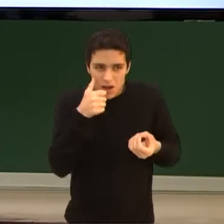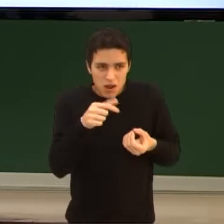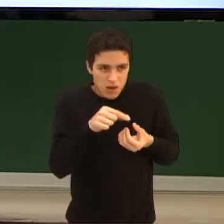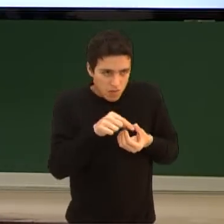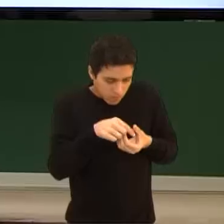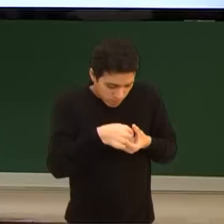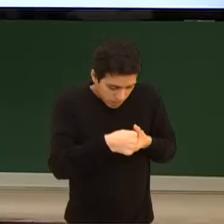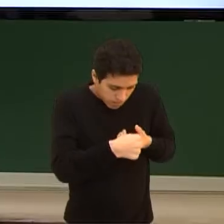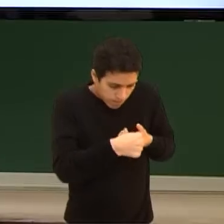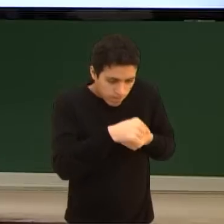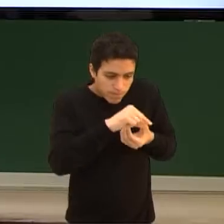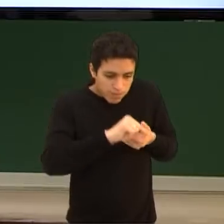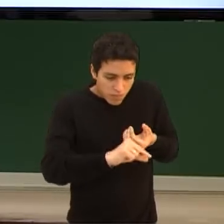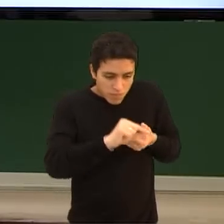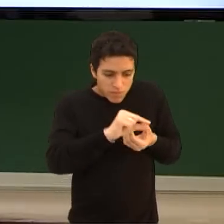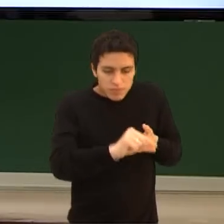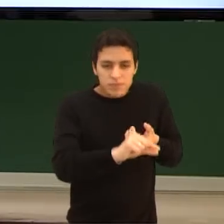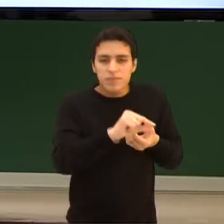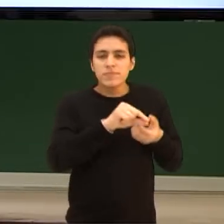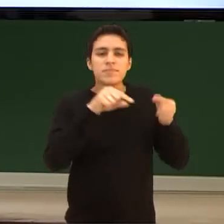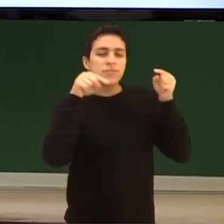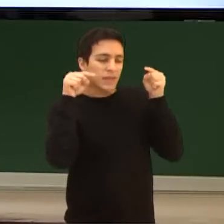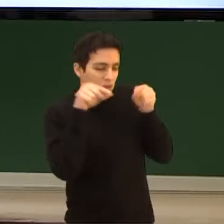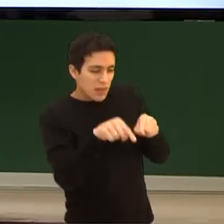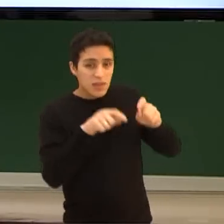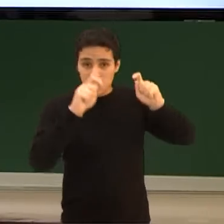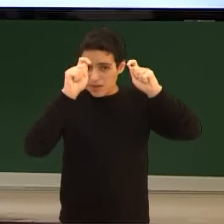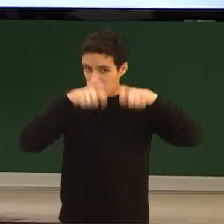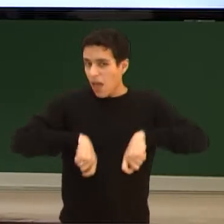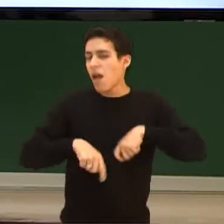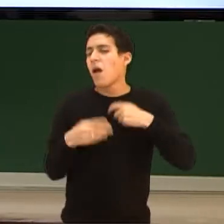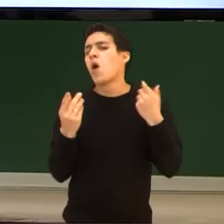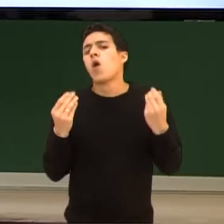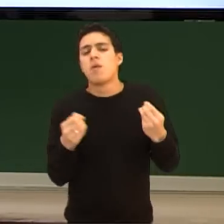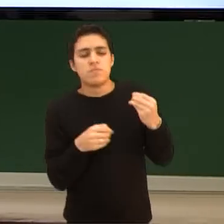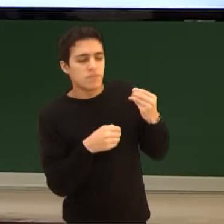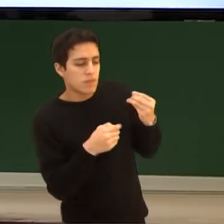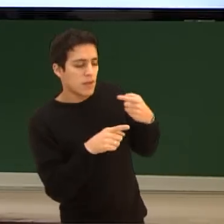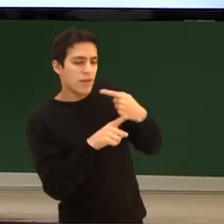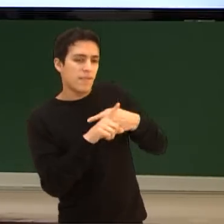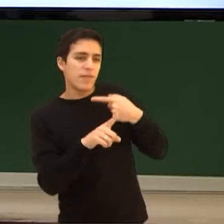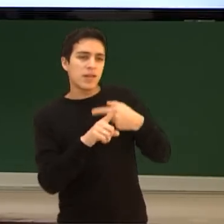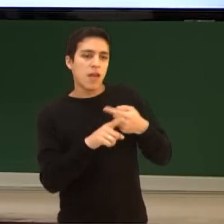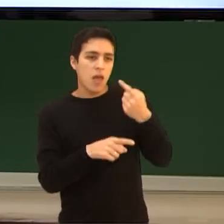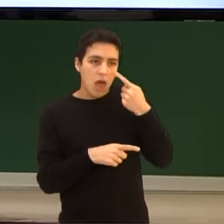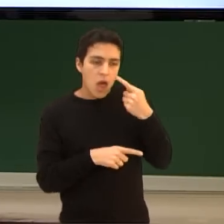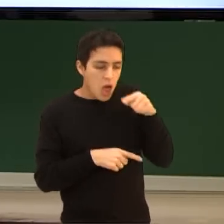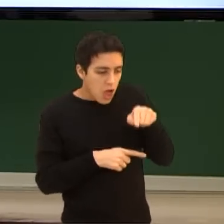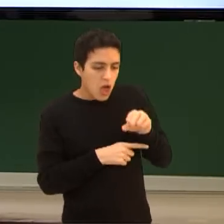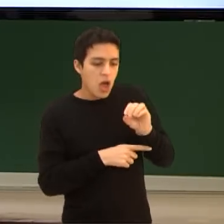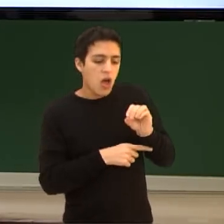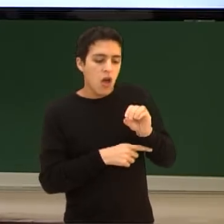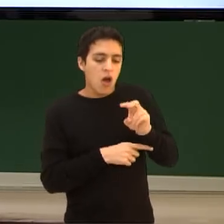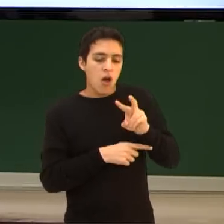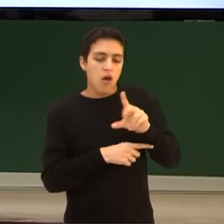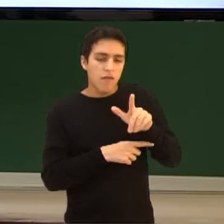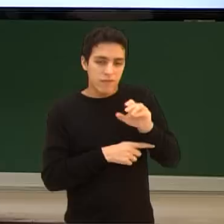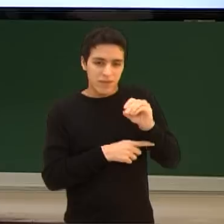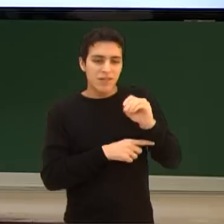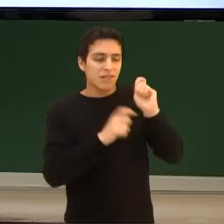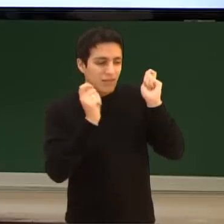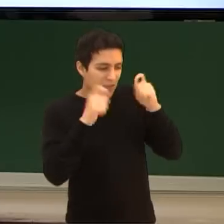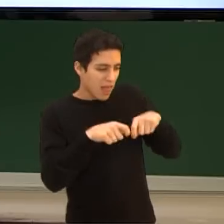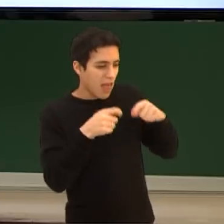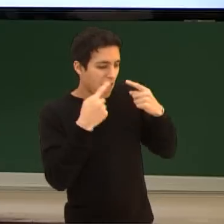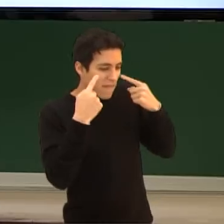aqui o óvulo saindo. Tá? Isso aqui é possível por quê? Porque o óvulo é uma das poucas células que a gente